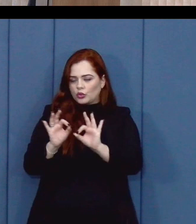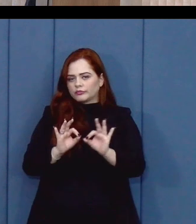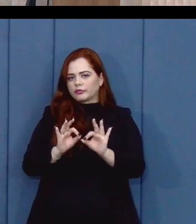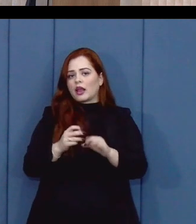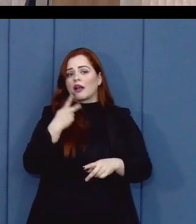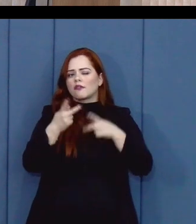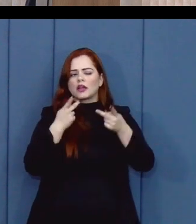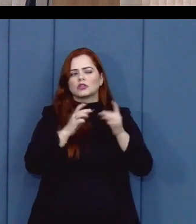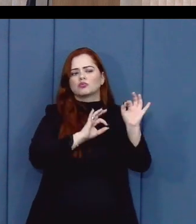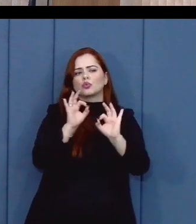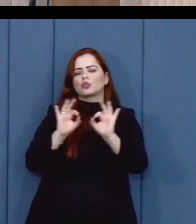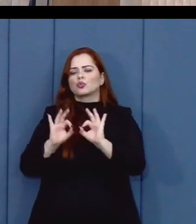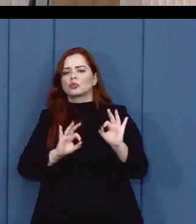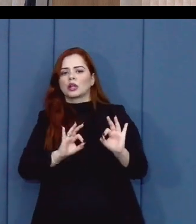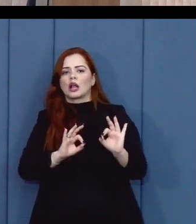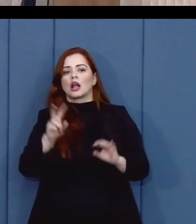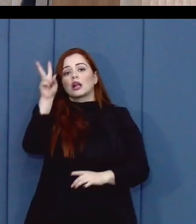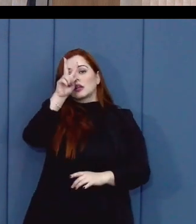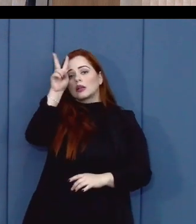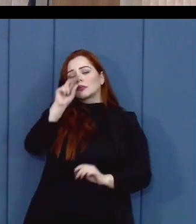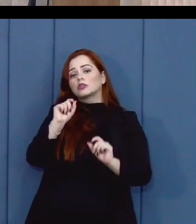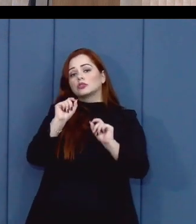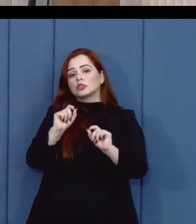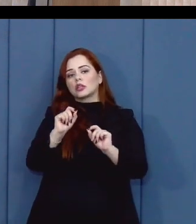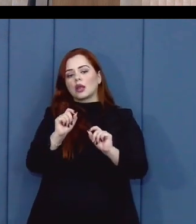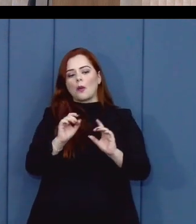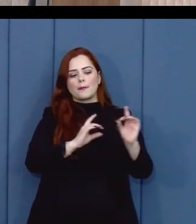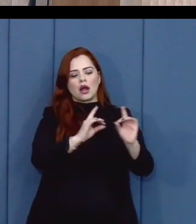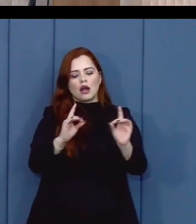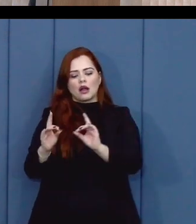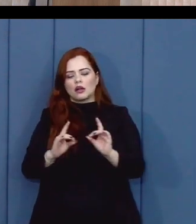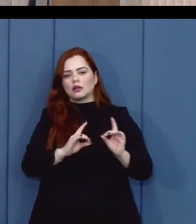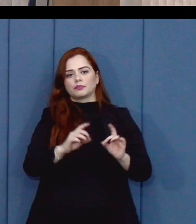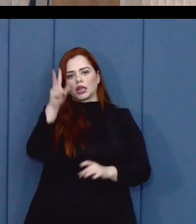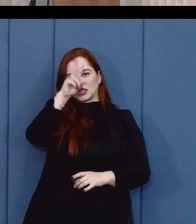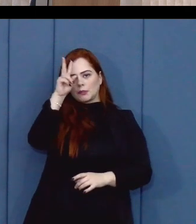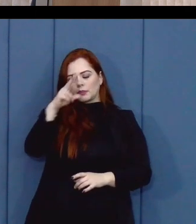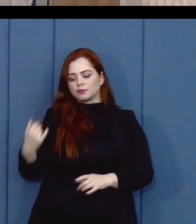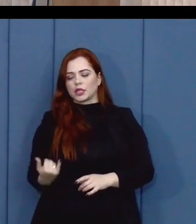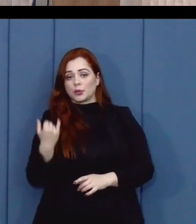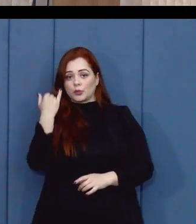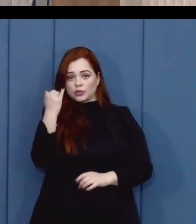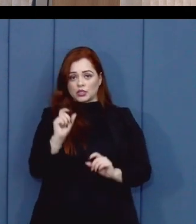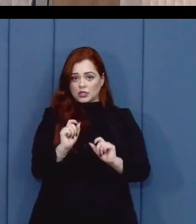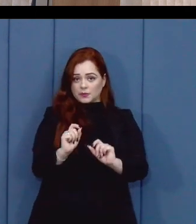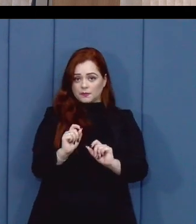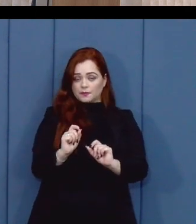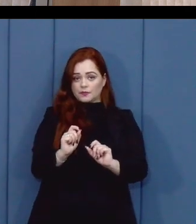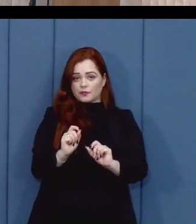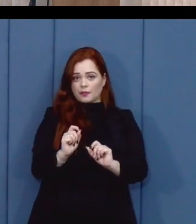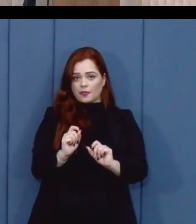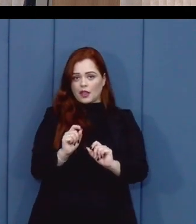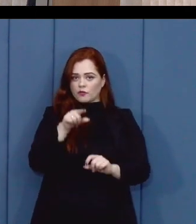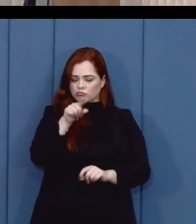de harmonização, a gente lembrar da questão do multilateralismo, lembrar da importância de que,